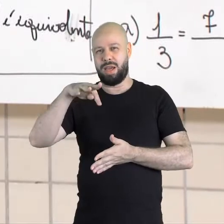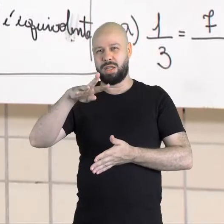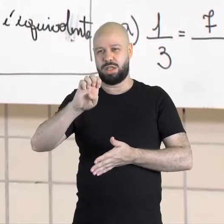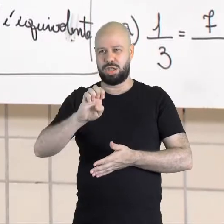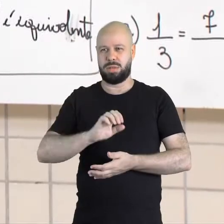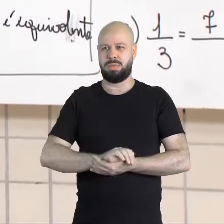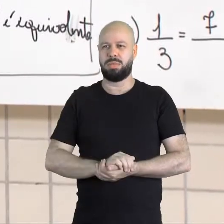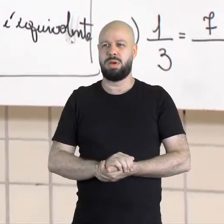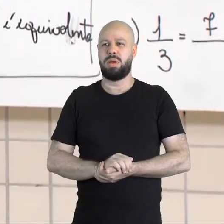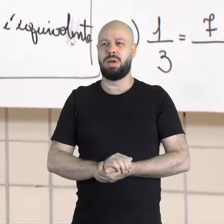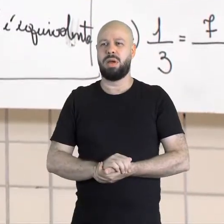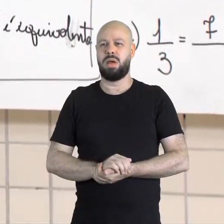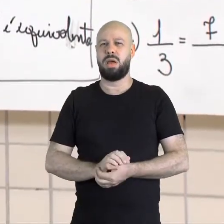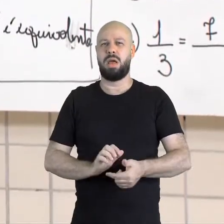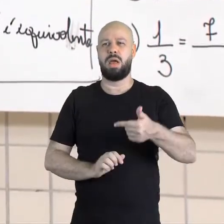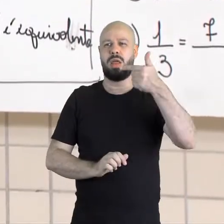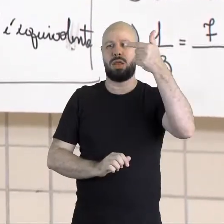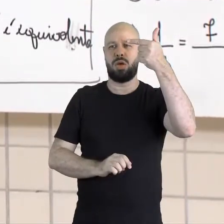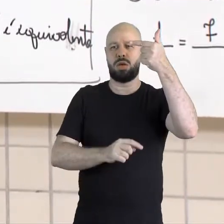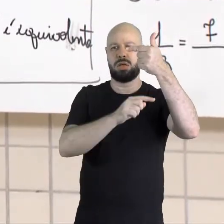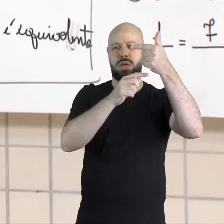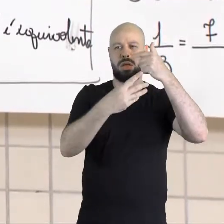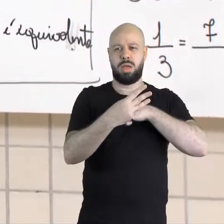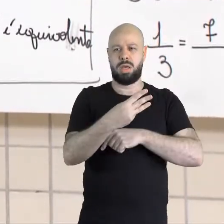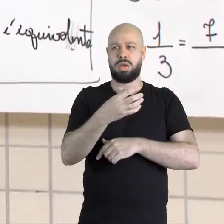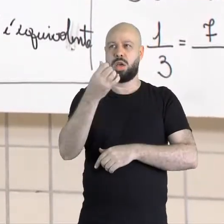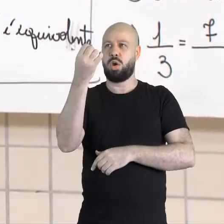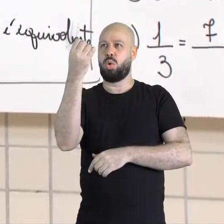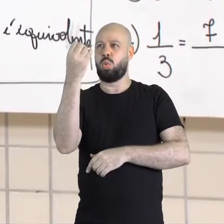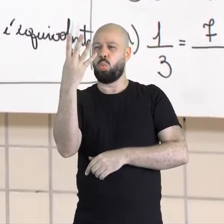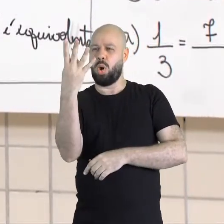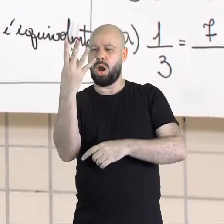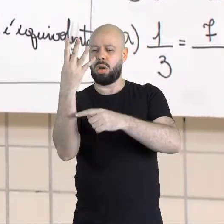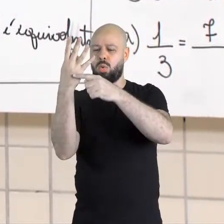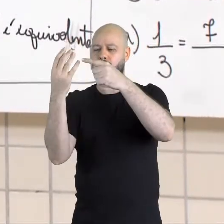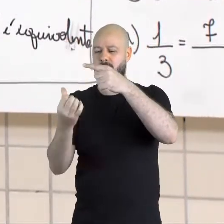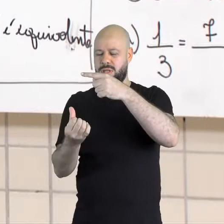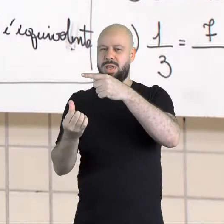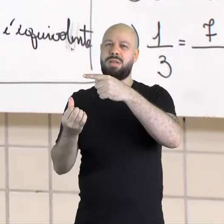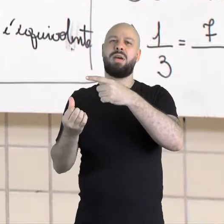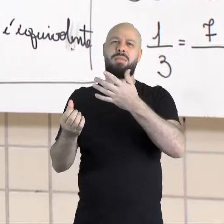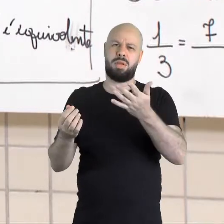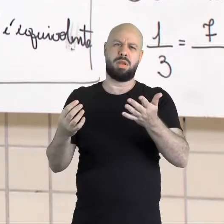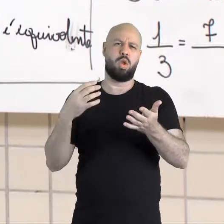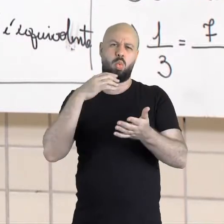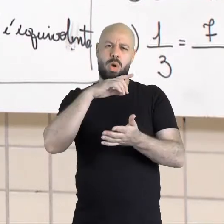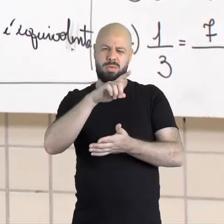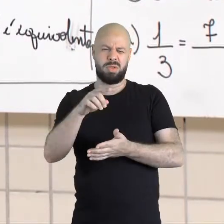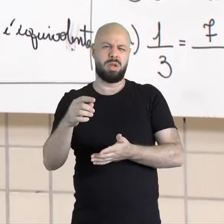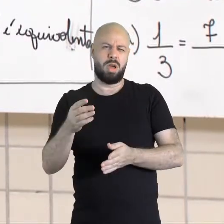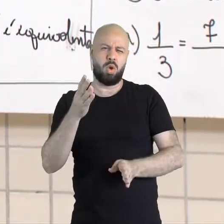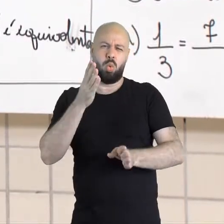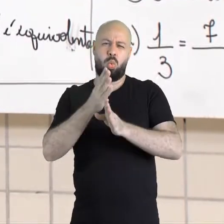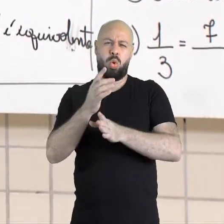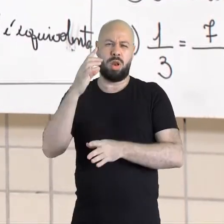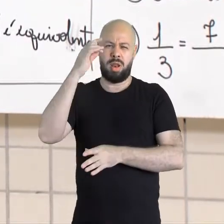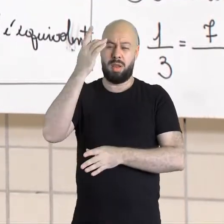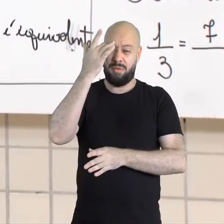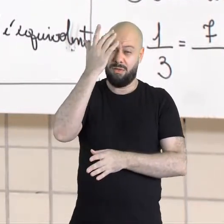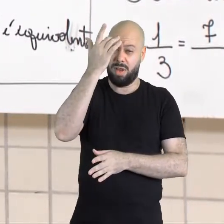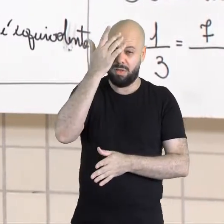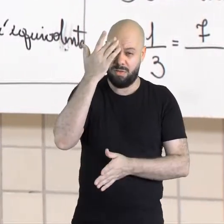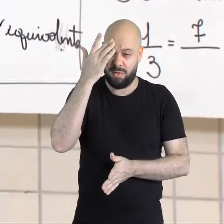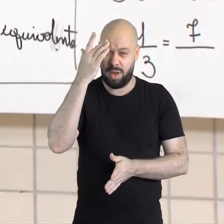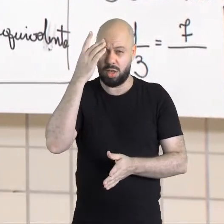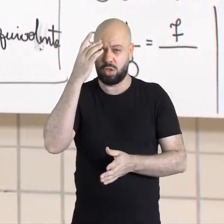e 4/6. Turma, eu acho que a equivalência está bem tranquilo, como que você encontra a equivalência de